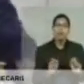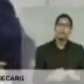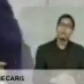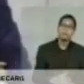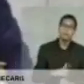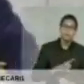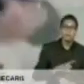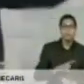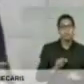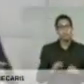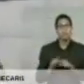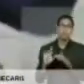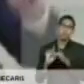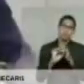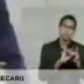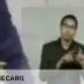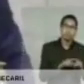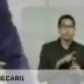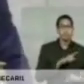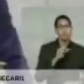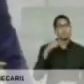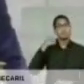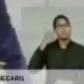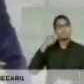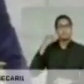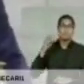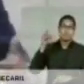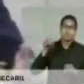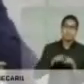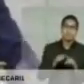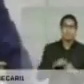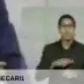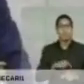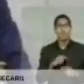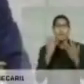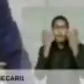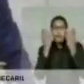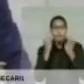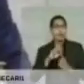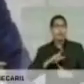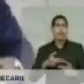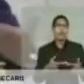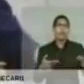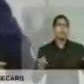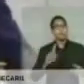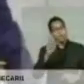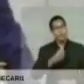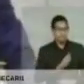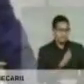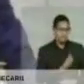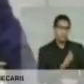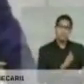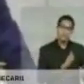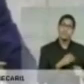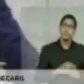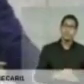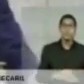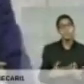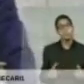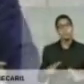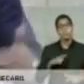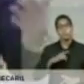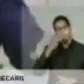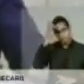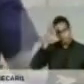toda a questão contemporânea, as decisões do Senado Federal, que diz que animal não é coisa, são seres sencientes, mas não, para o nosso caro apresentador,